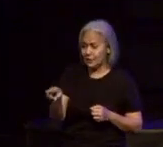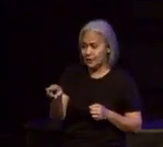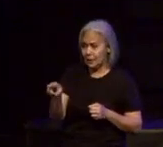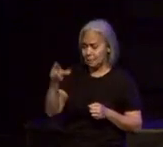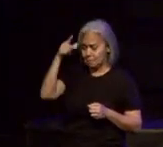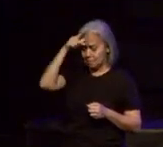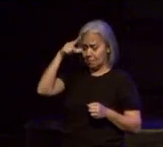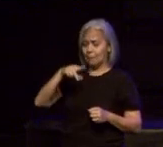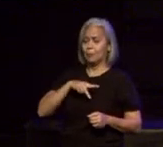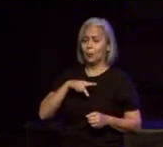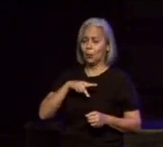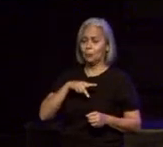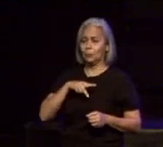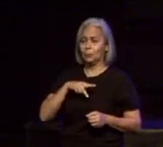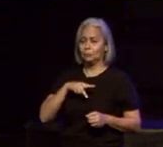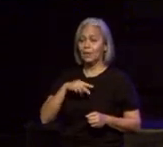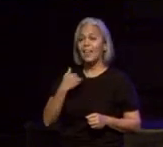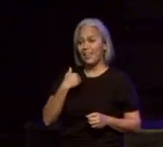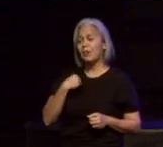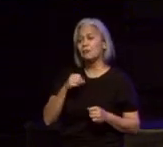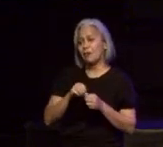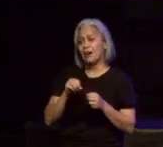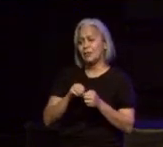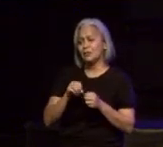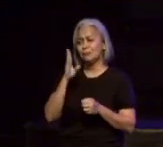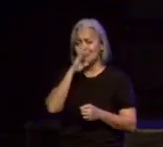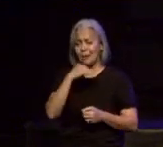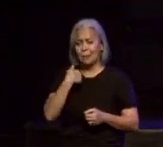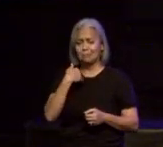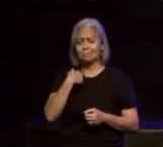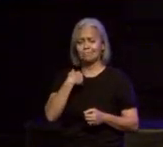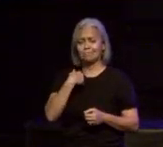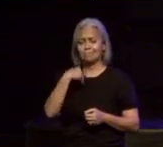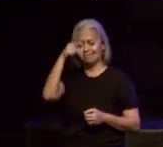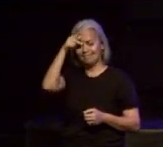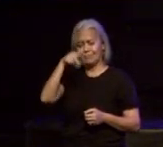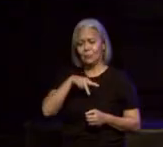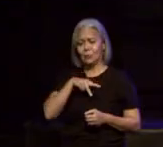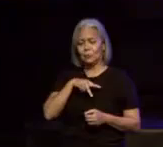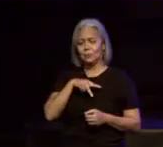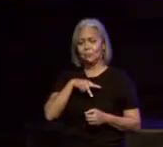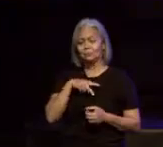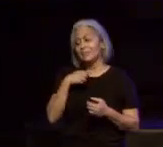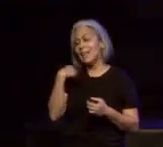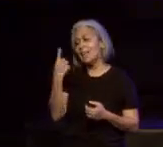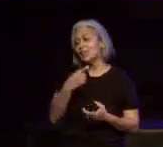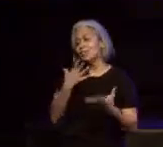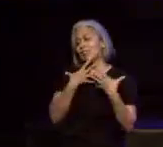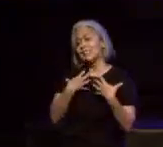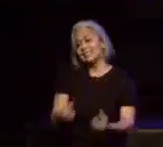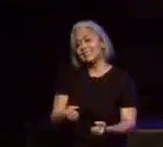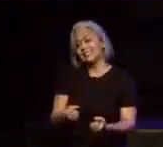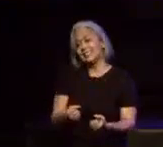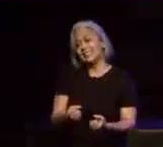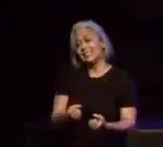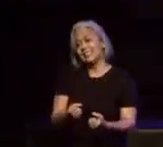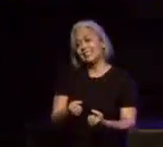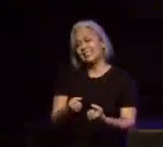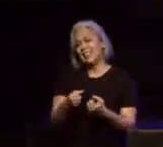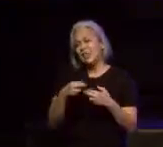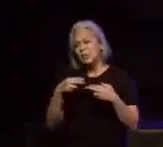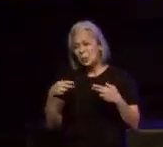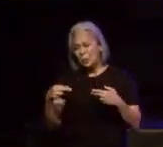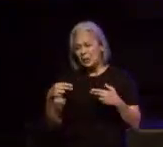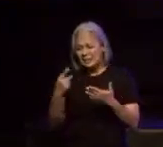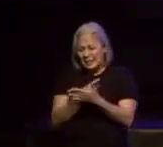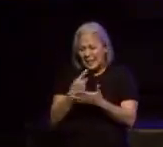Eu faço mal a mim mesmo. E a gente faz. Frequentemente. A gente aceita alguma autodestruição achando